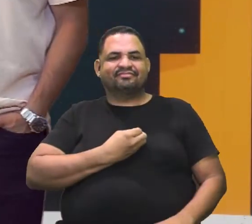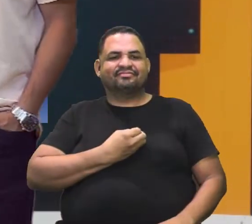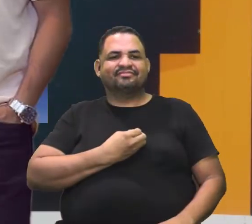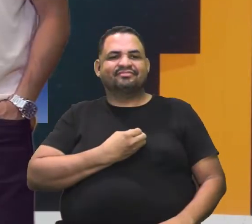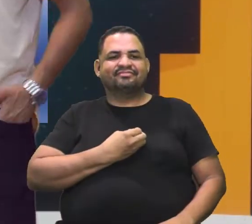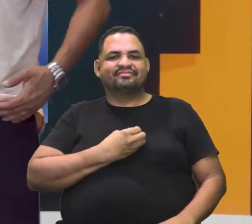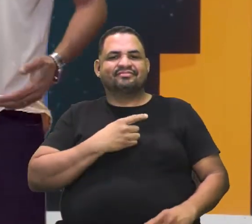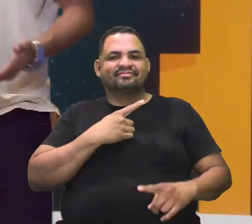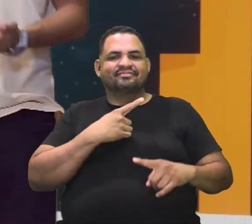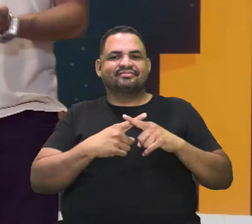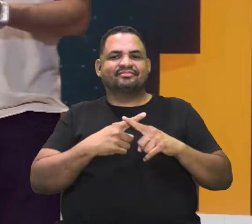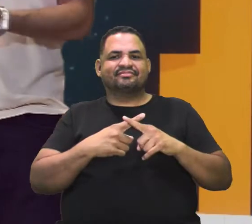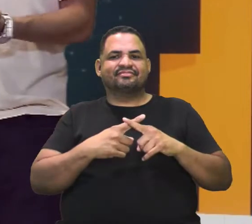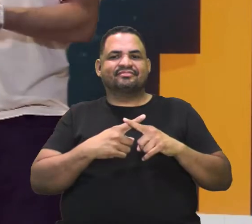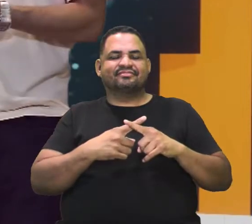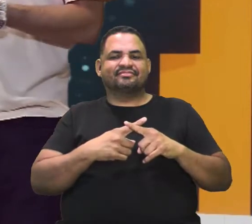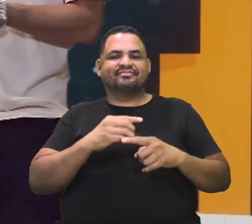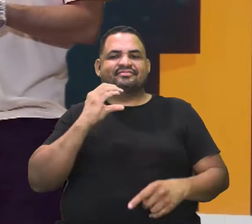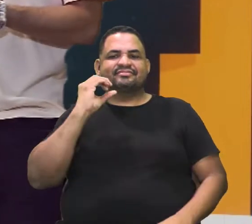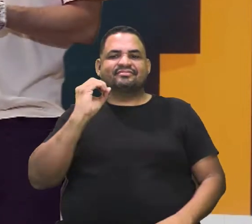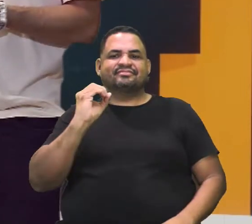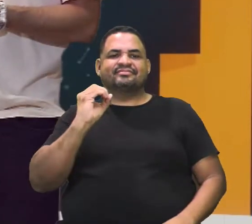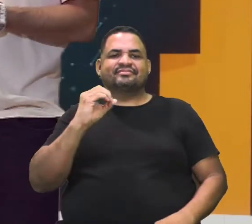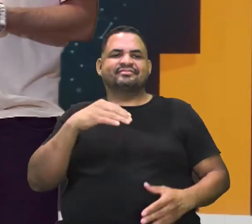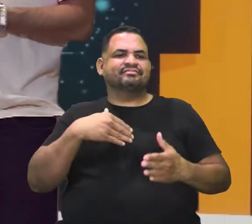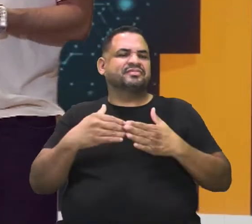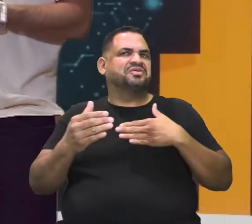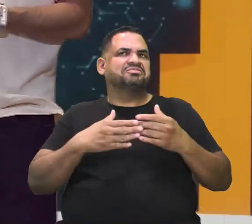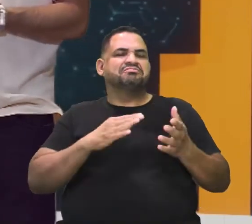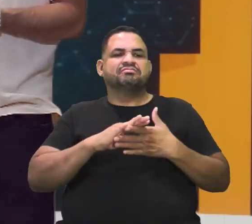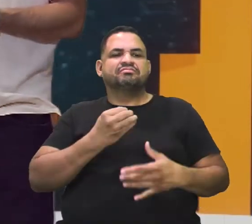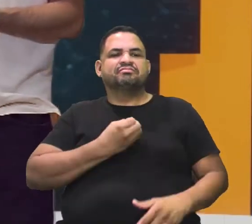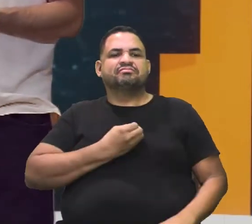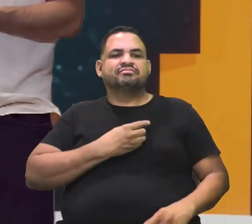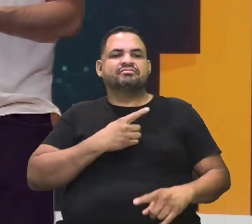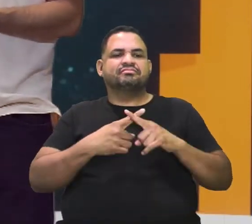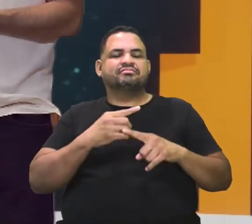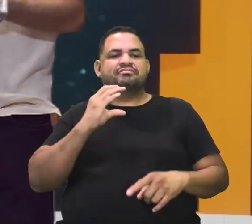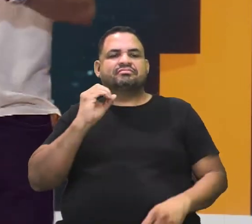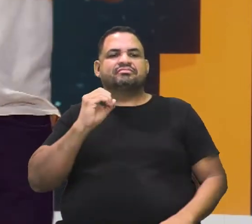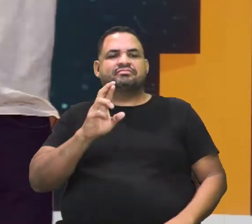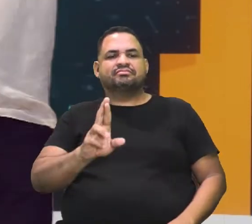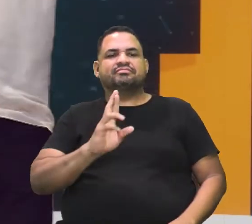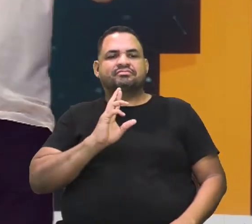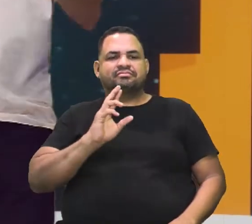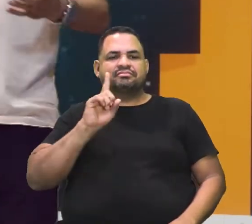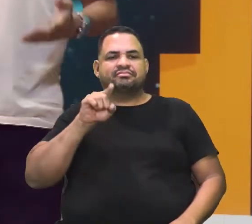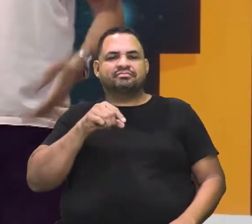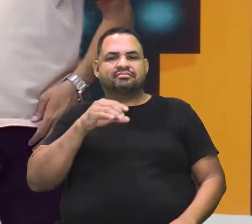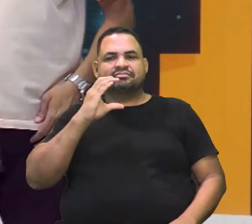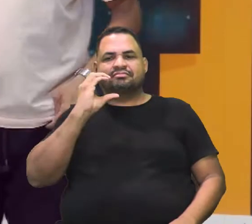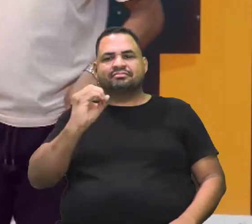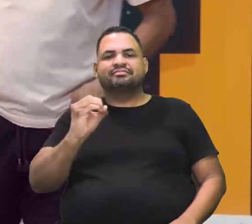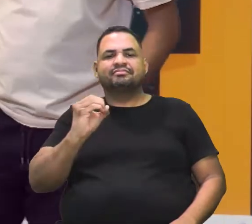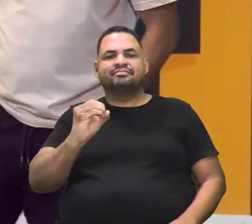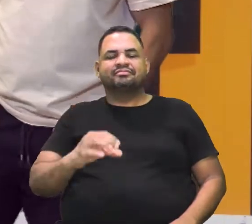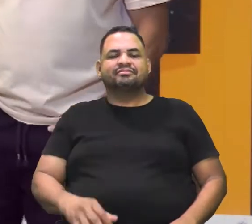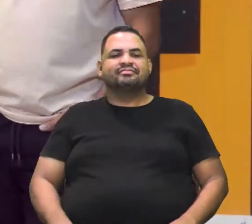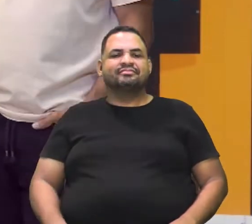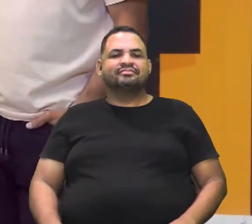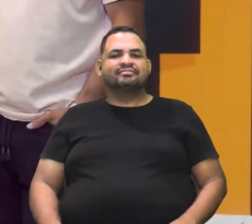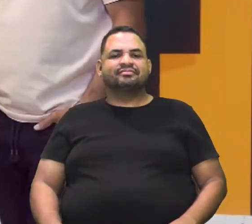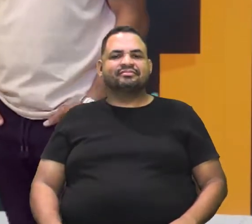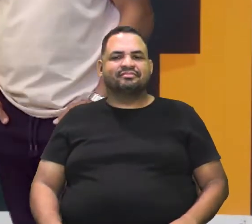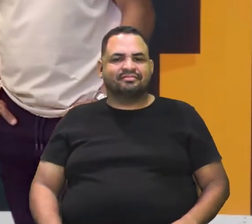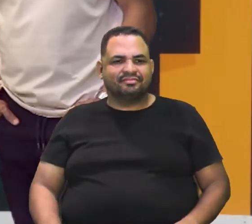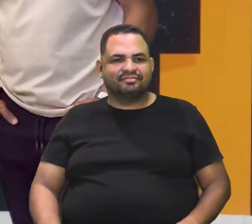inteiro multiplicado por zero. Qualquer número que multiplica por zero, resultado é Zero. Galera do terceirão